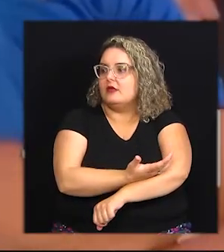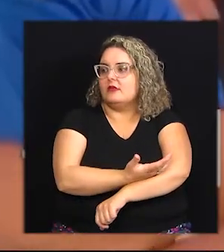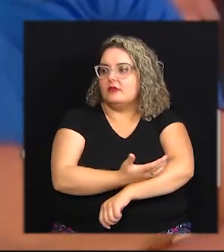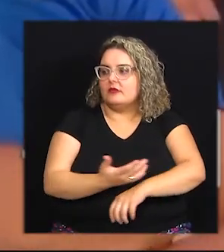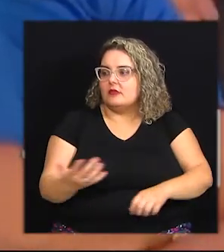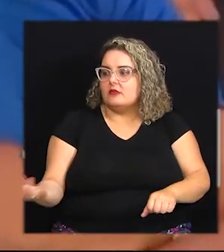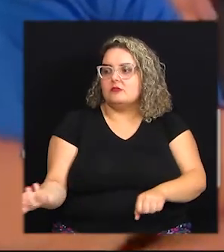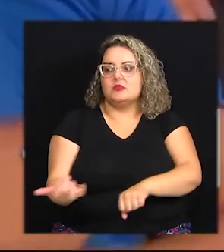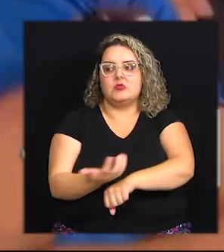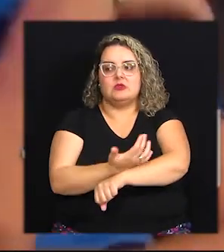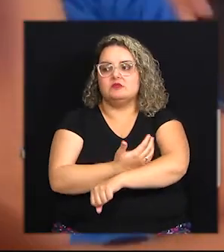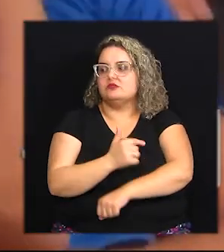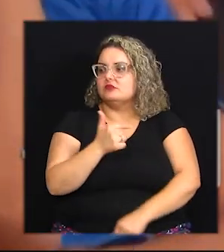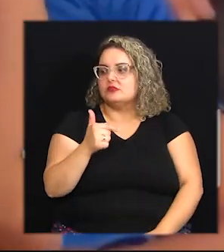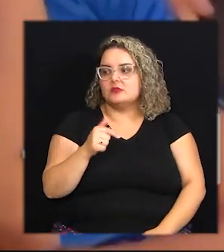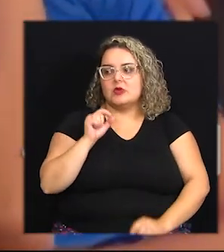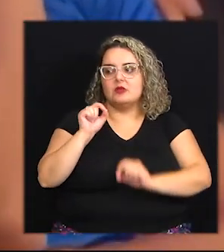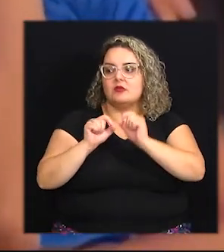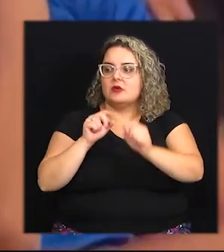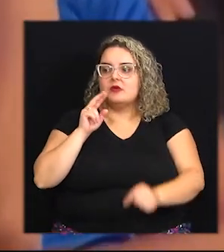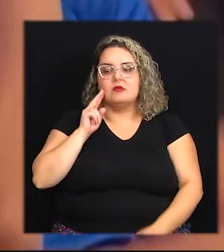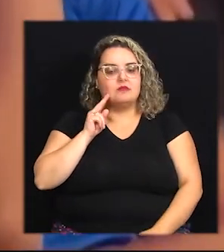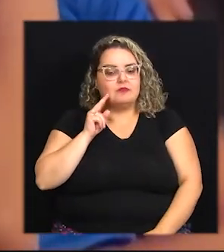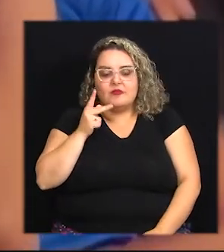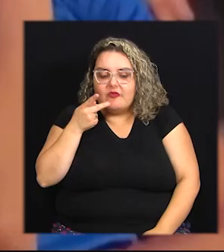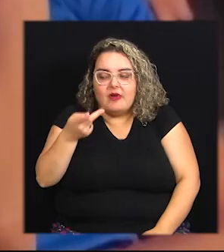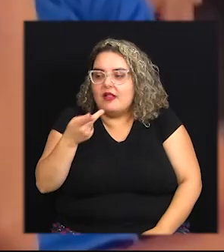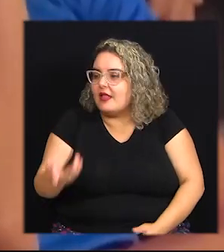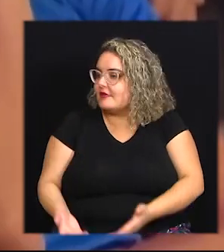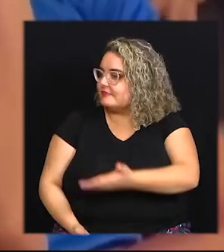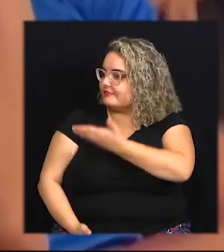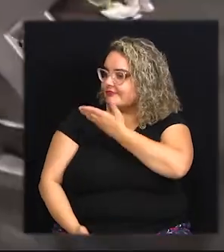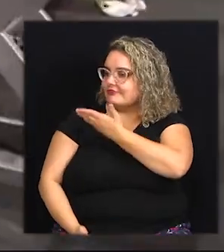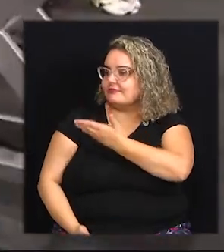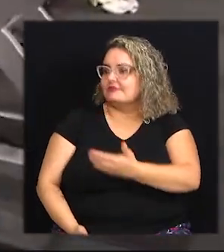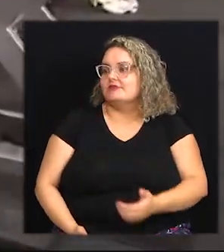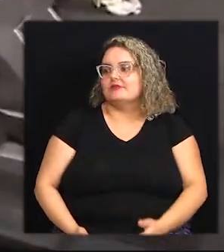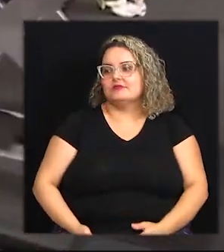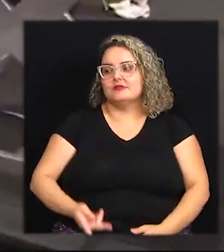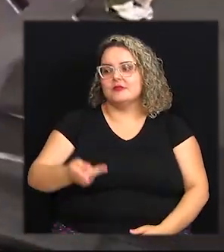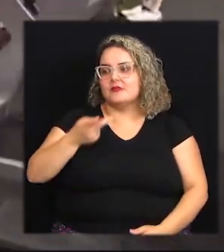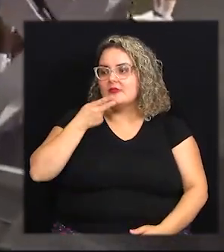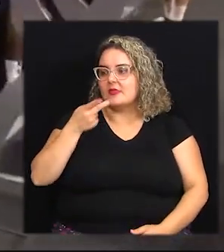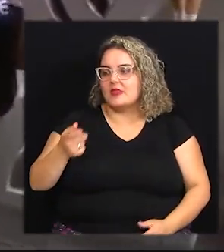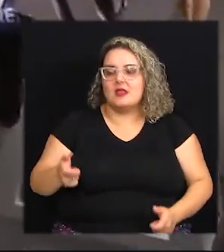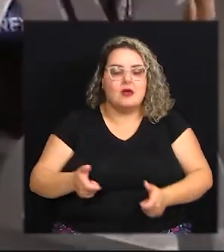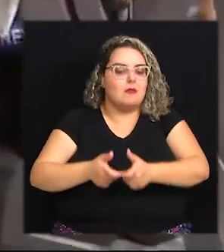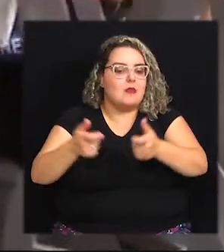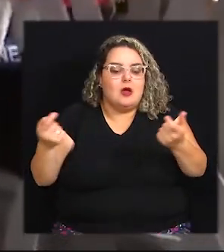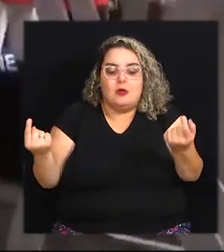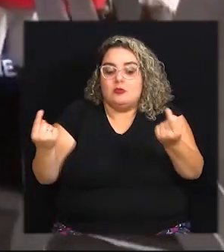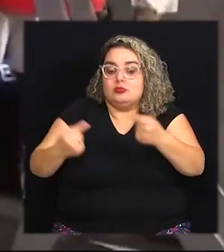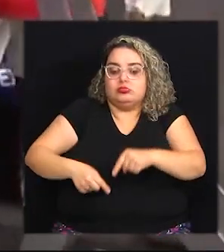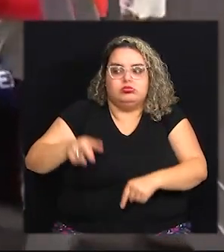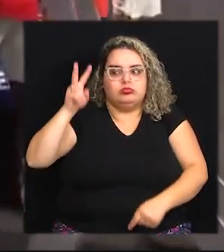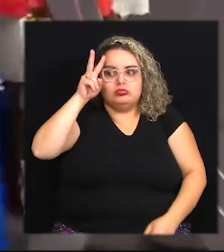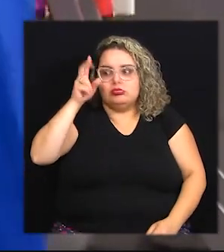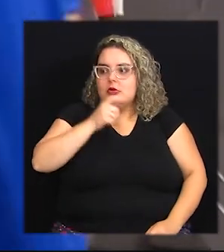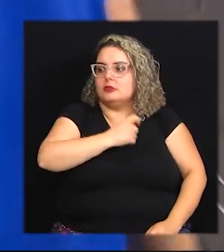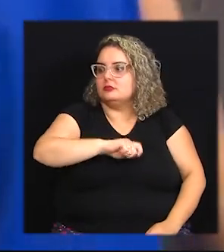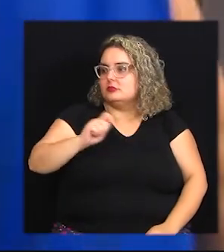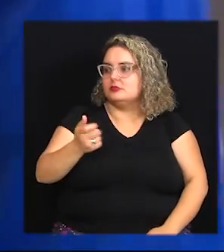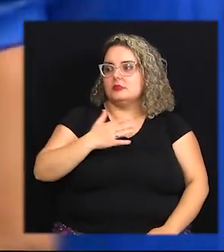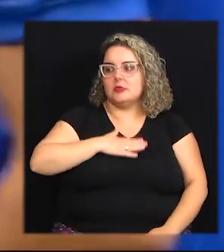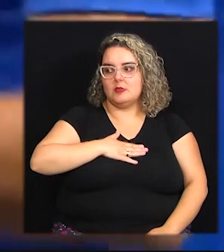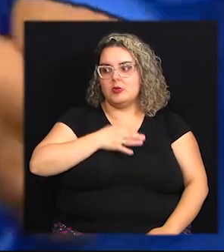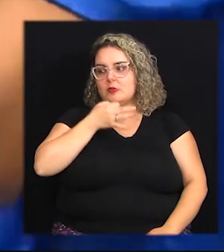muito emocionante, não tem nem o que falar. E, cara, eu acho que, como você disse, foi a maior rivalidade, eu acho, da história do tênis,